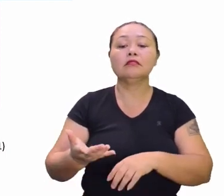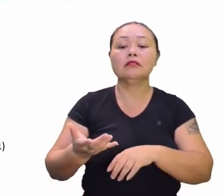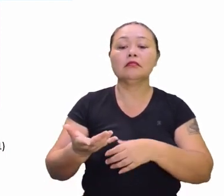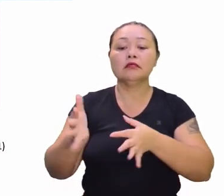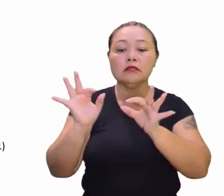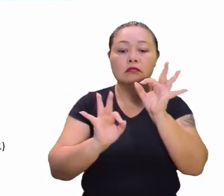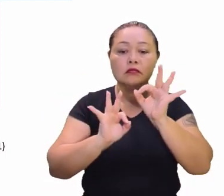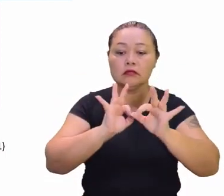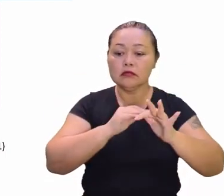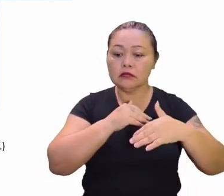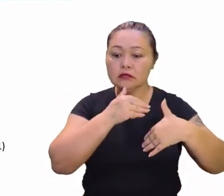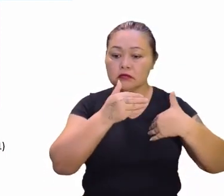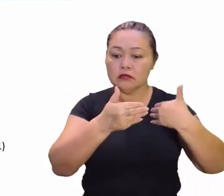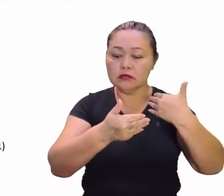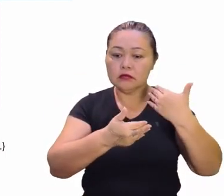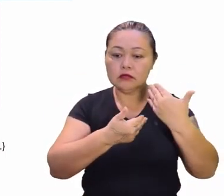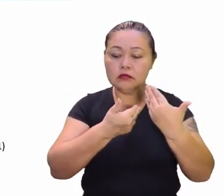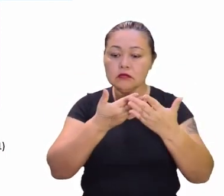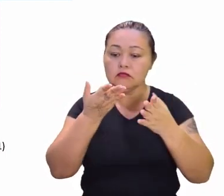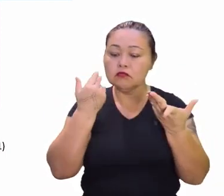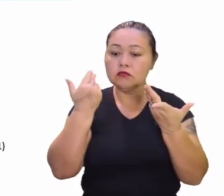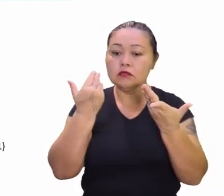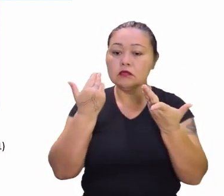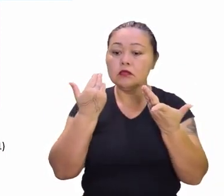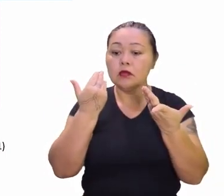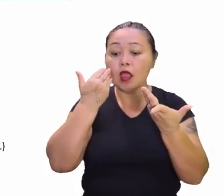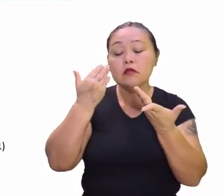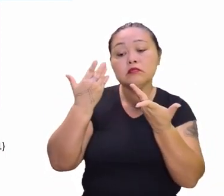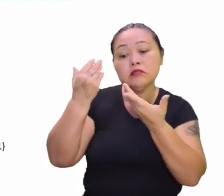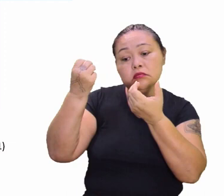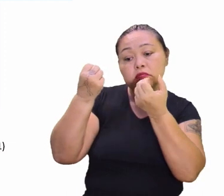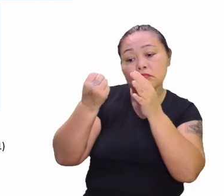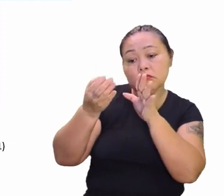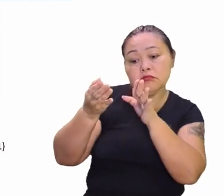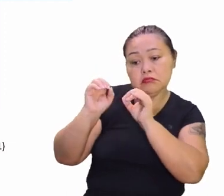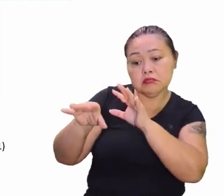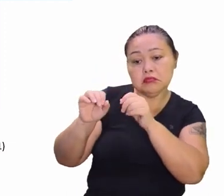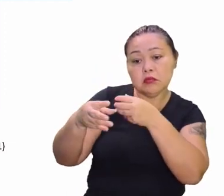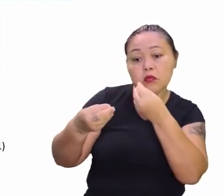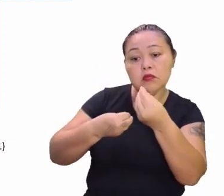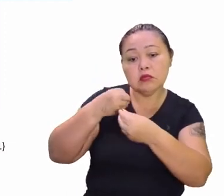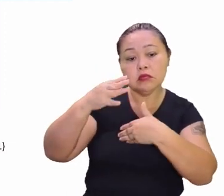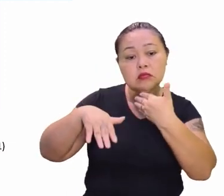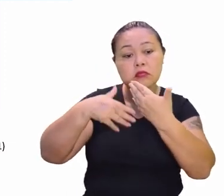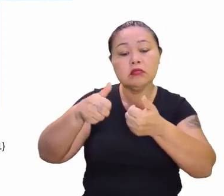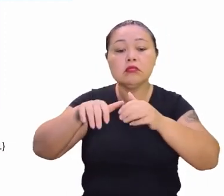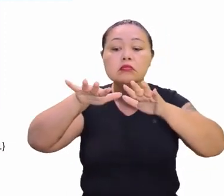disciplinar o processo de ocupação e assegurar,